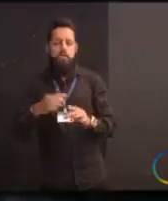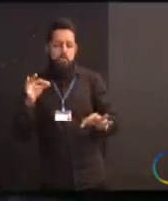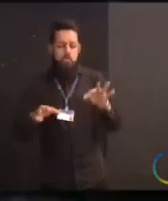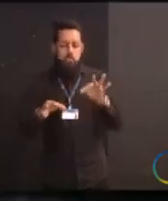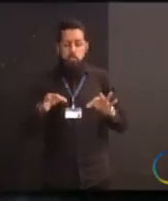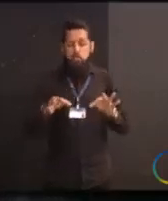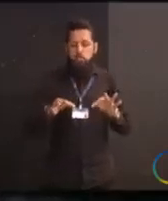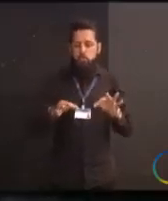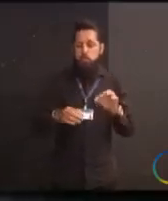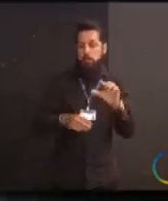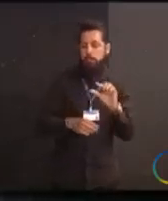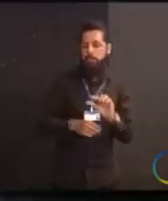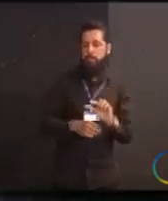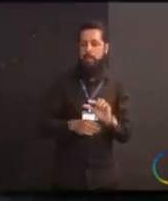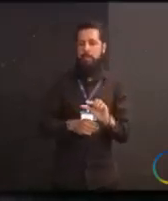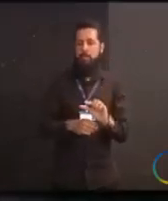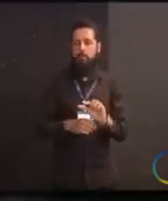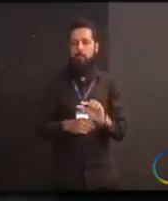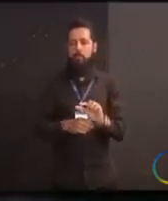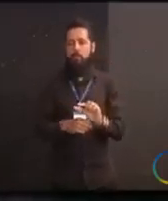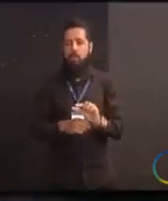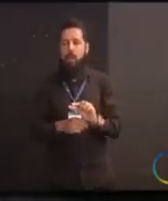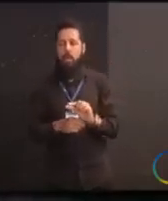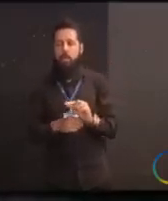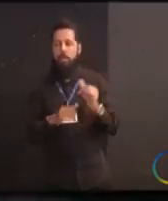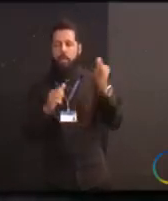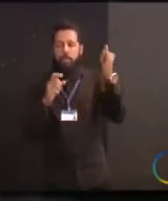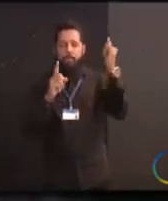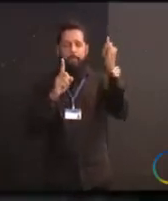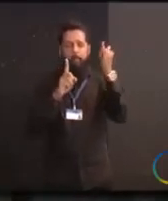perdoe mais, condene menos,